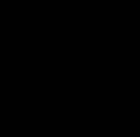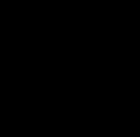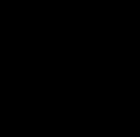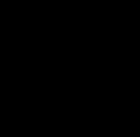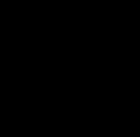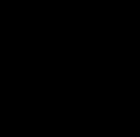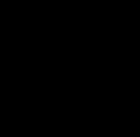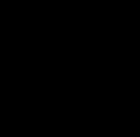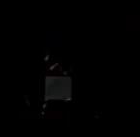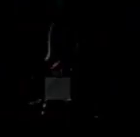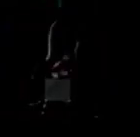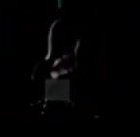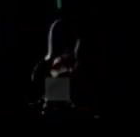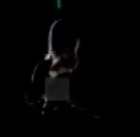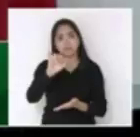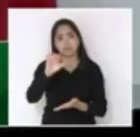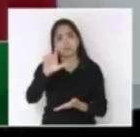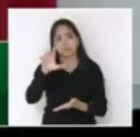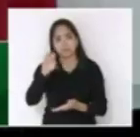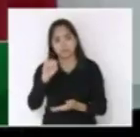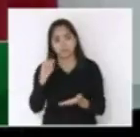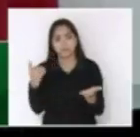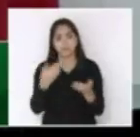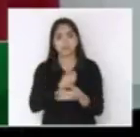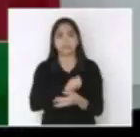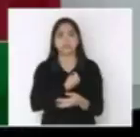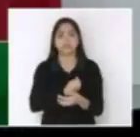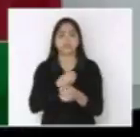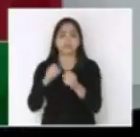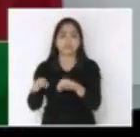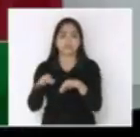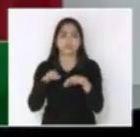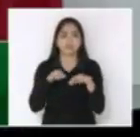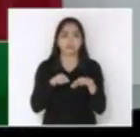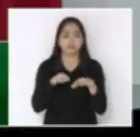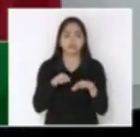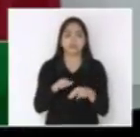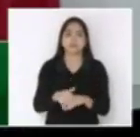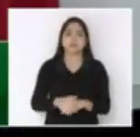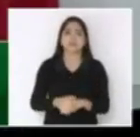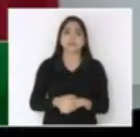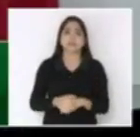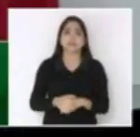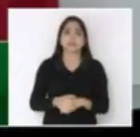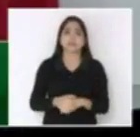vereador Pilo Cordeiro, que se faz presente a essa Assembleia, senhor presidente,